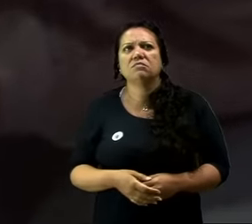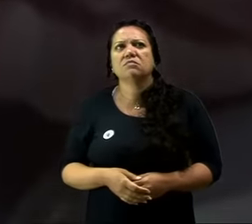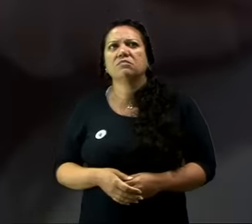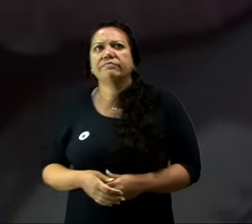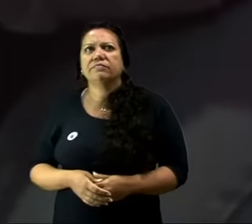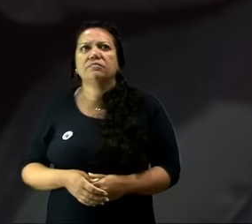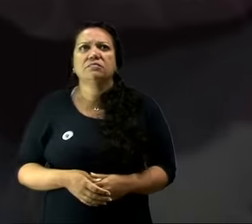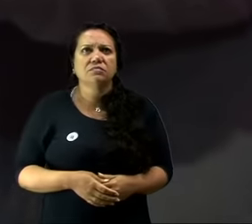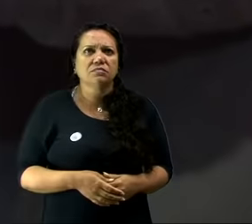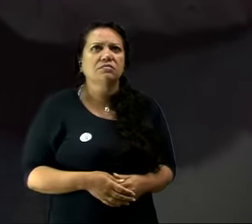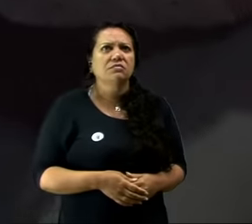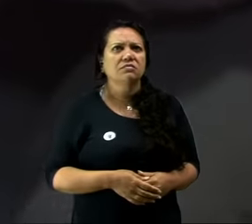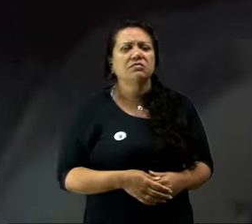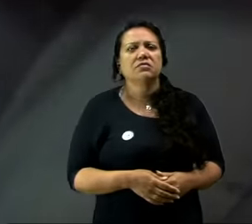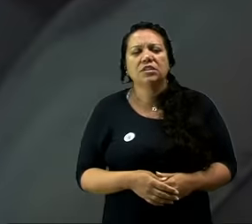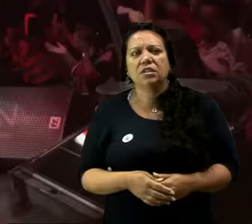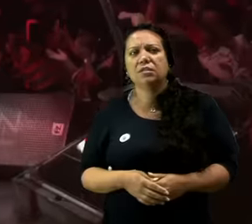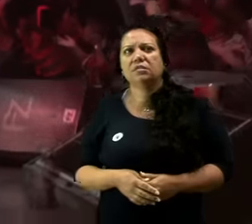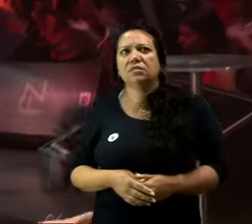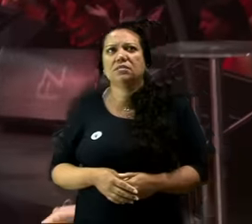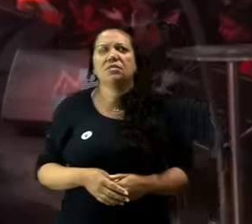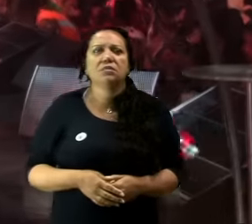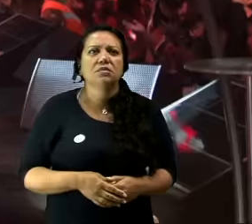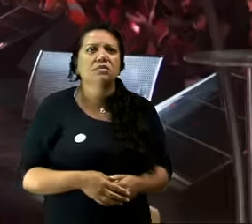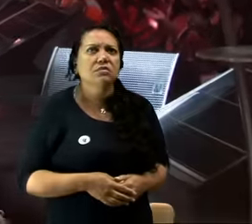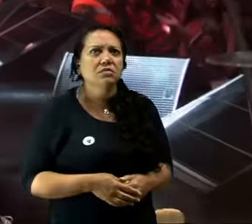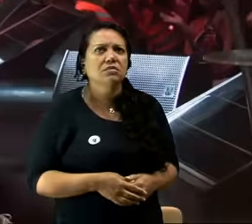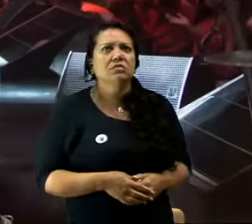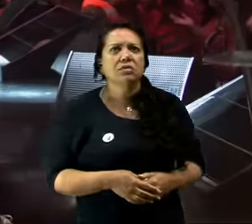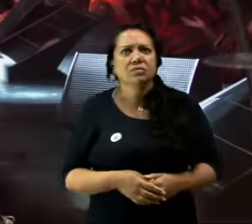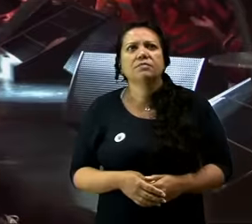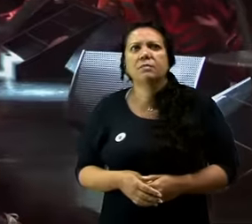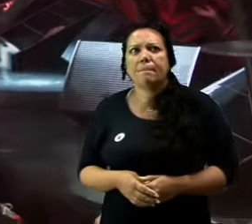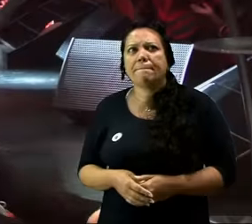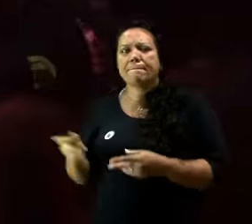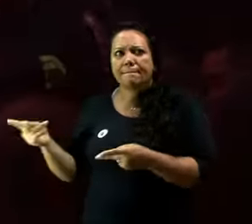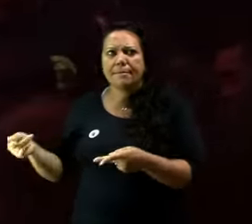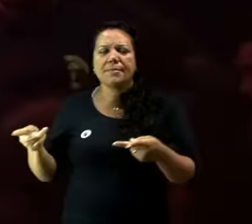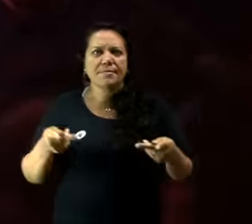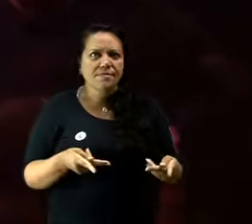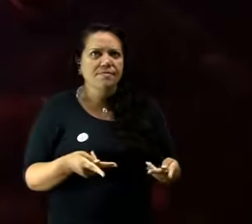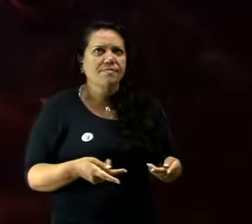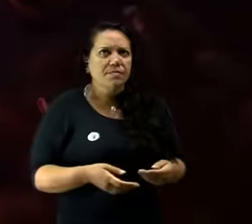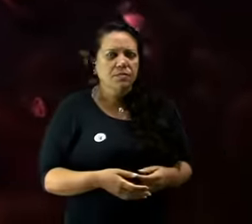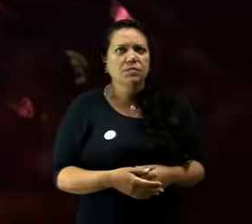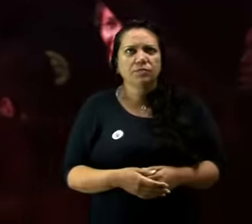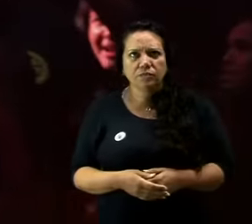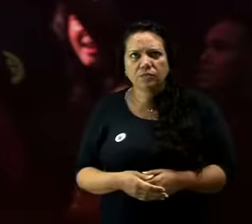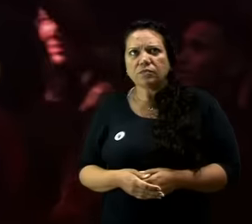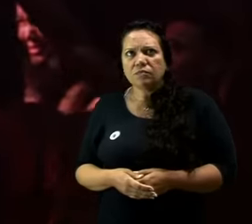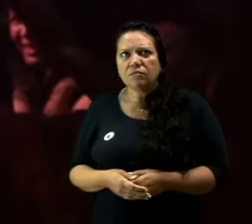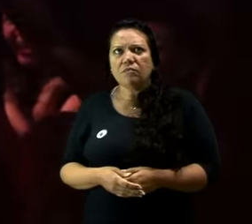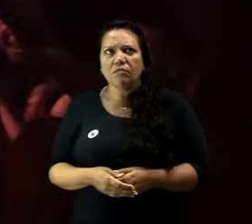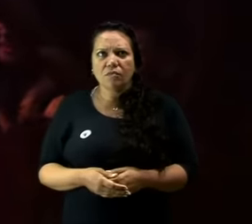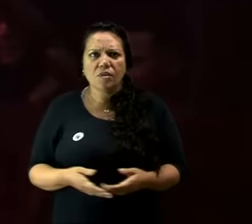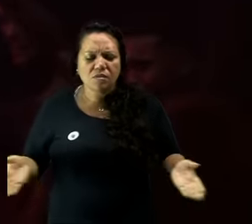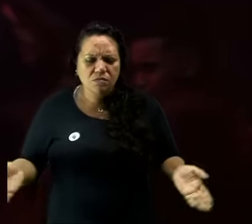chamando, chamando. Sobe, rabababa, rababa, vamos